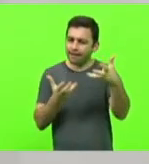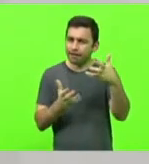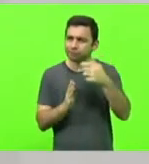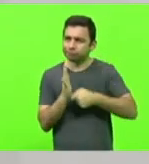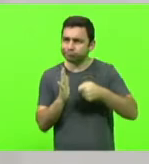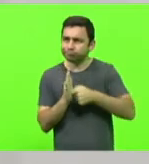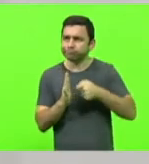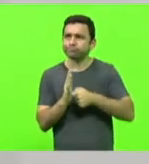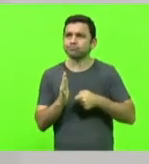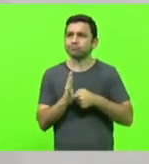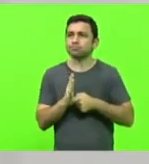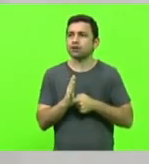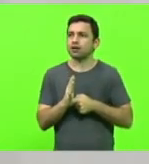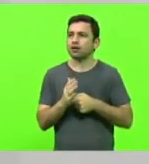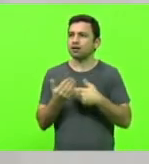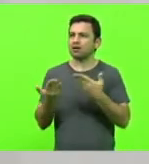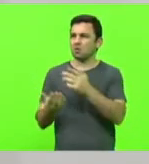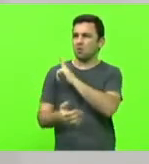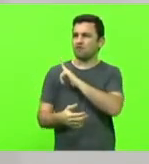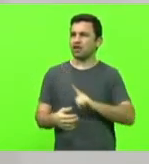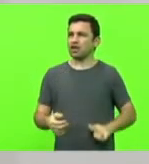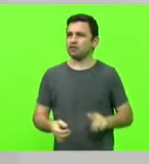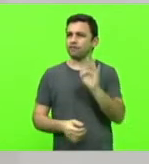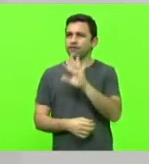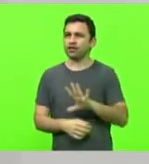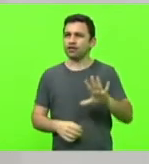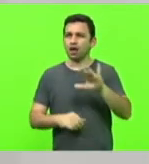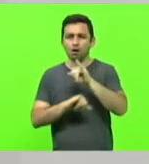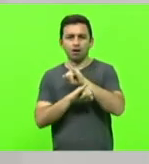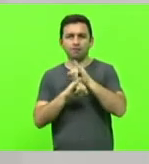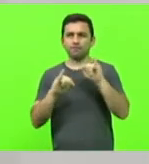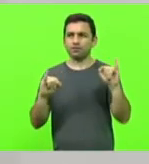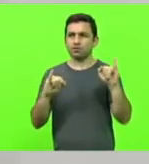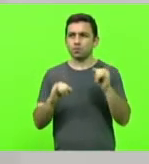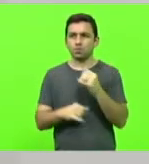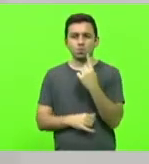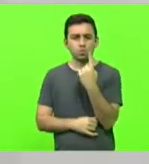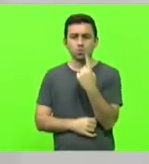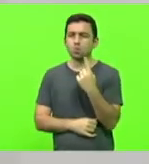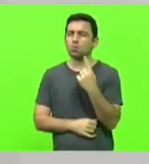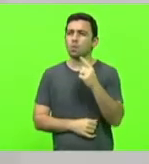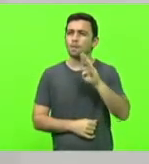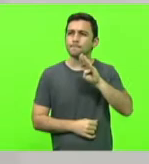notícia dessa, que o governo federal anunciou